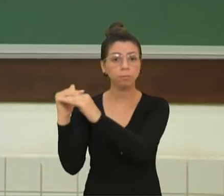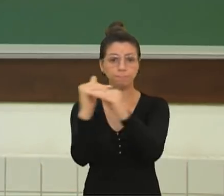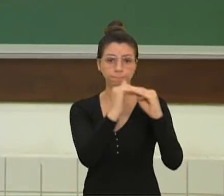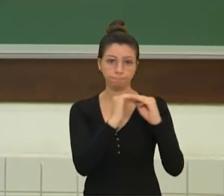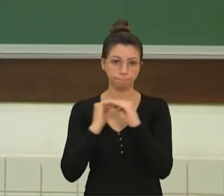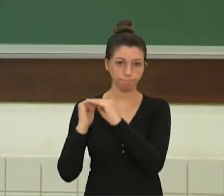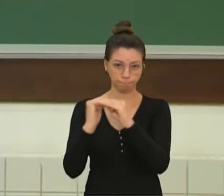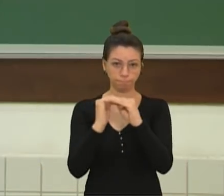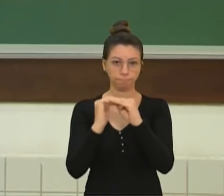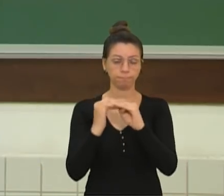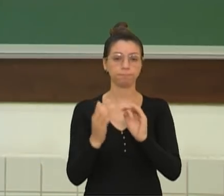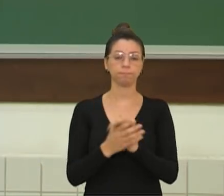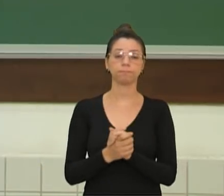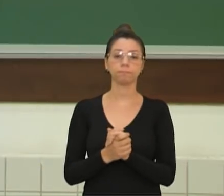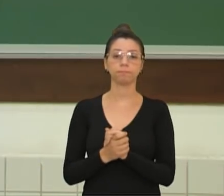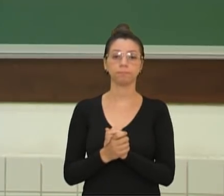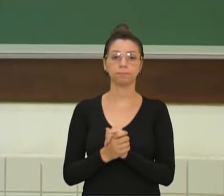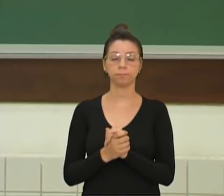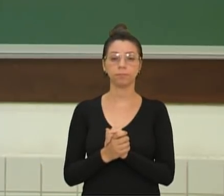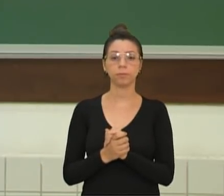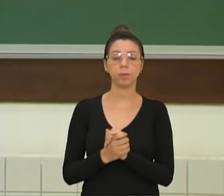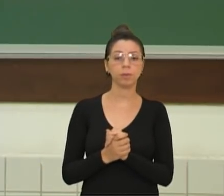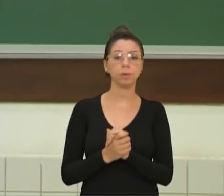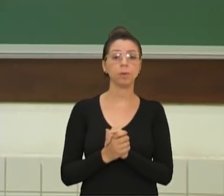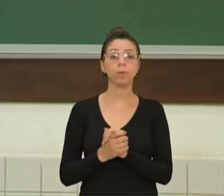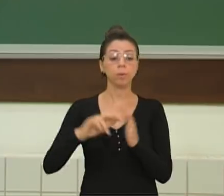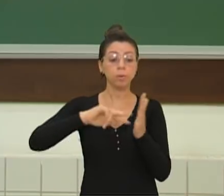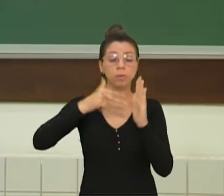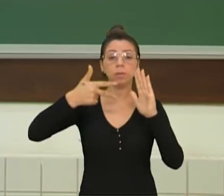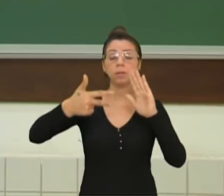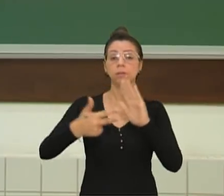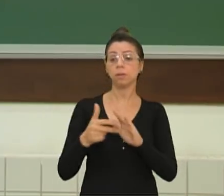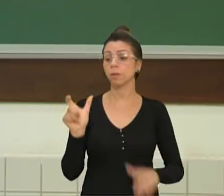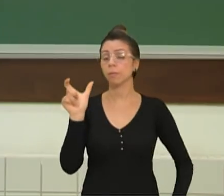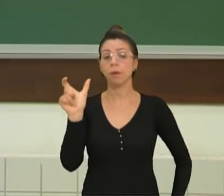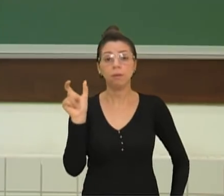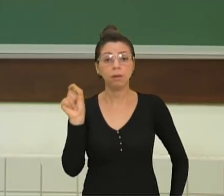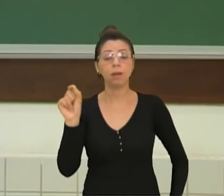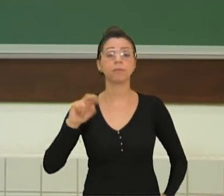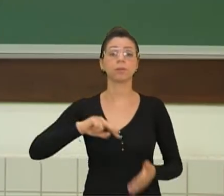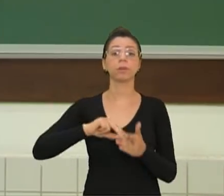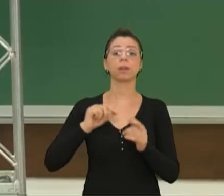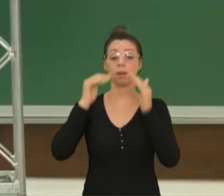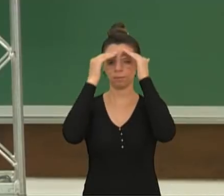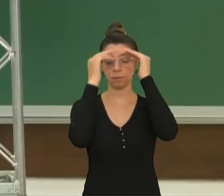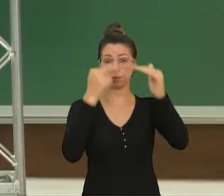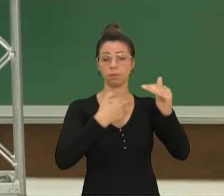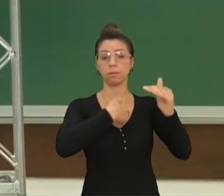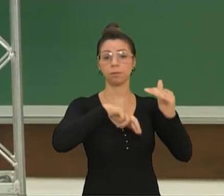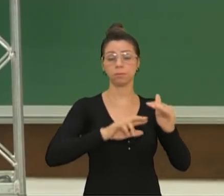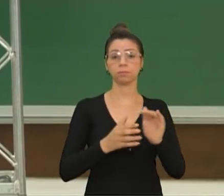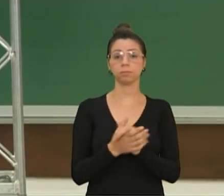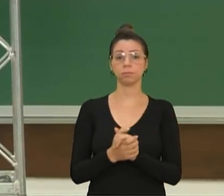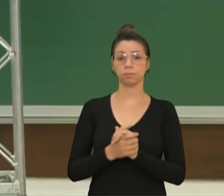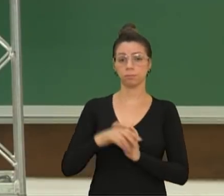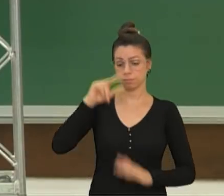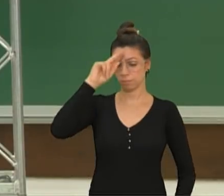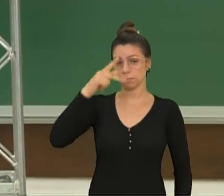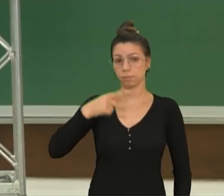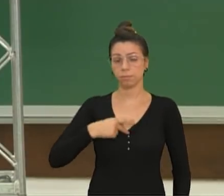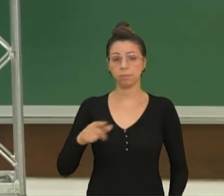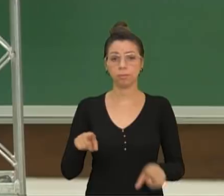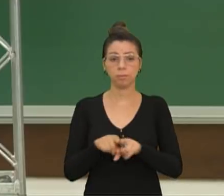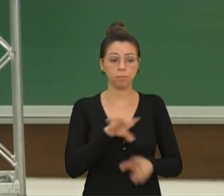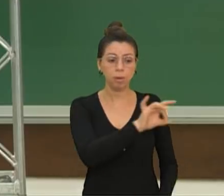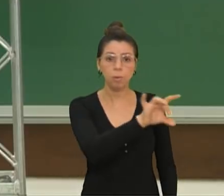Tá? A ideia de Ubuntu inclui o respeito pela religiosidade, individualidade e